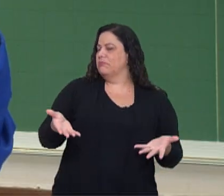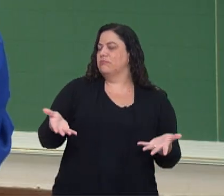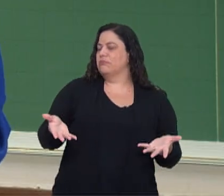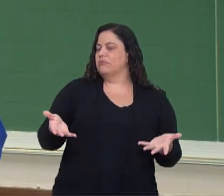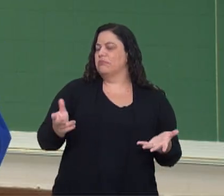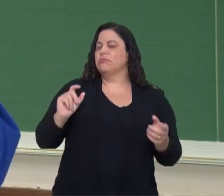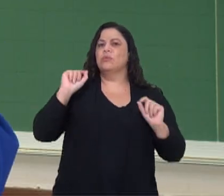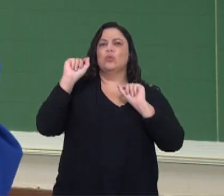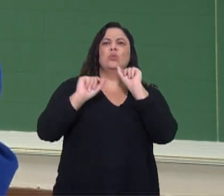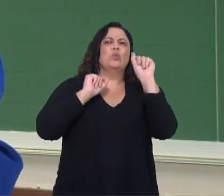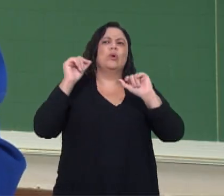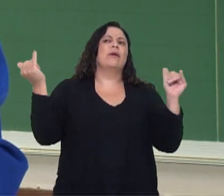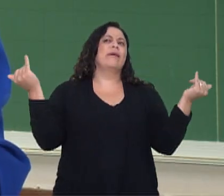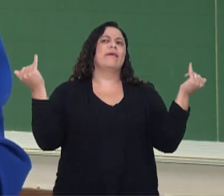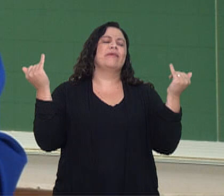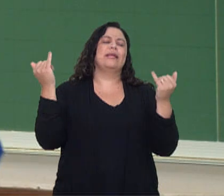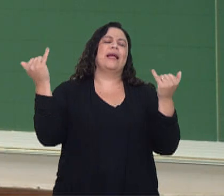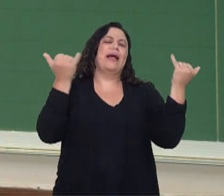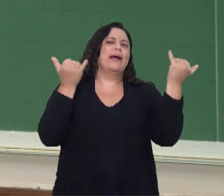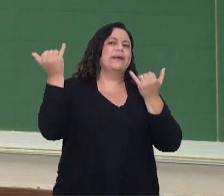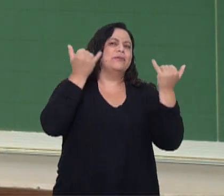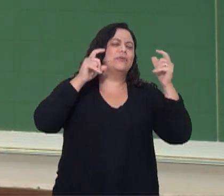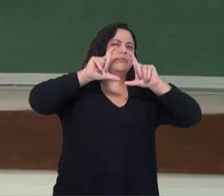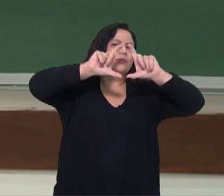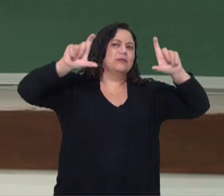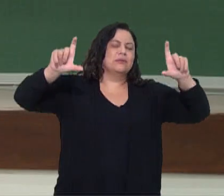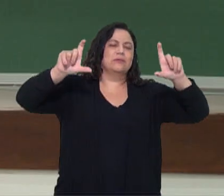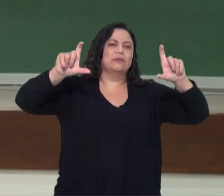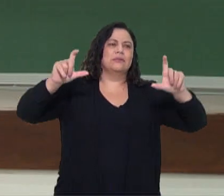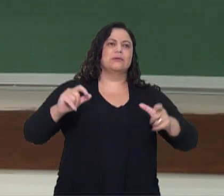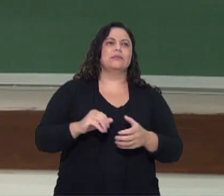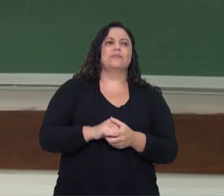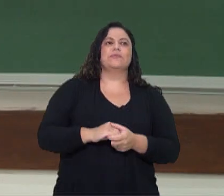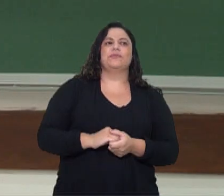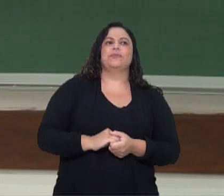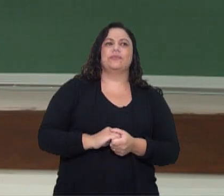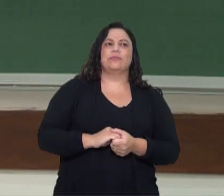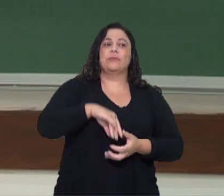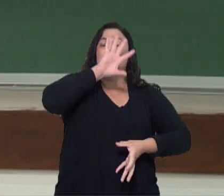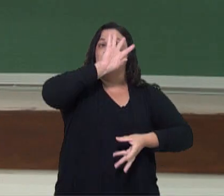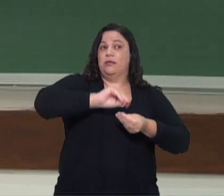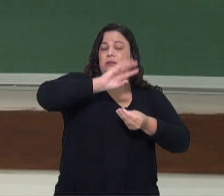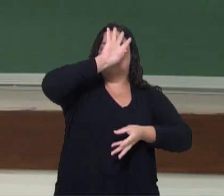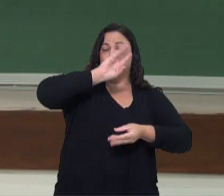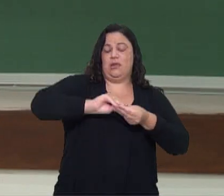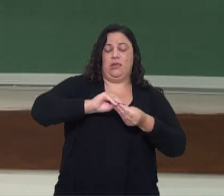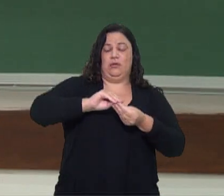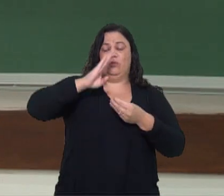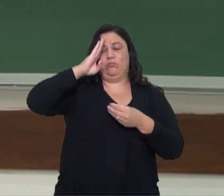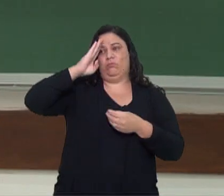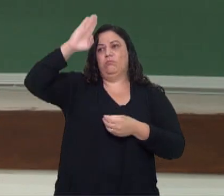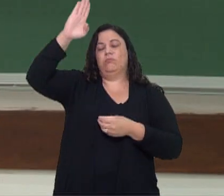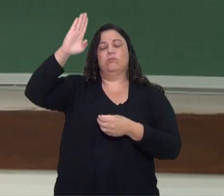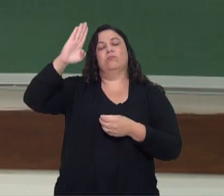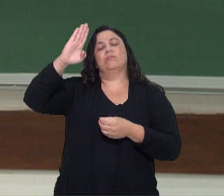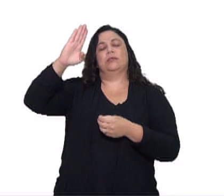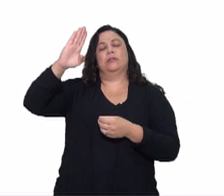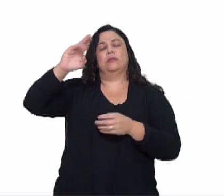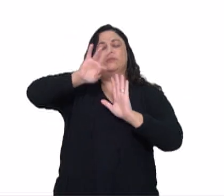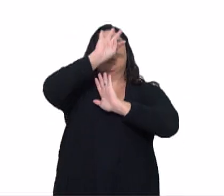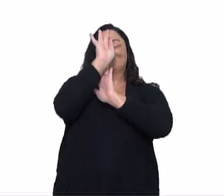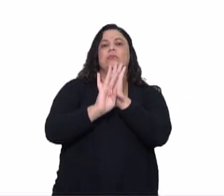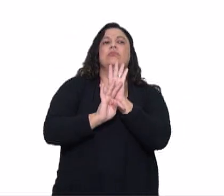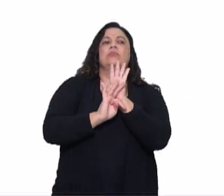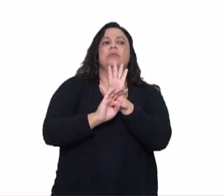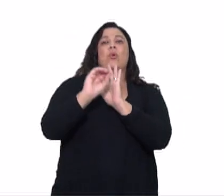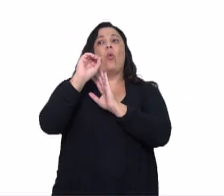título da notícia nós necessitamos colocar? Então, o título sintetiza a informação principal do texto, ou no título